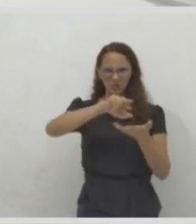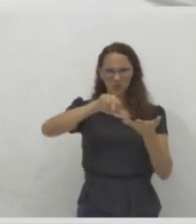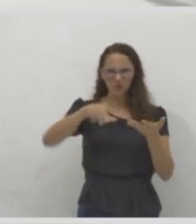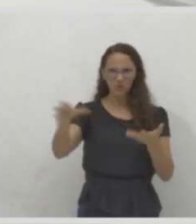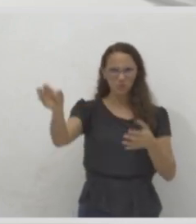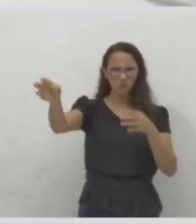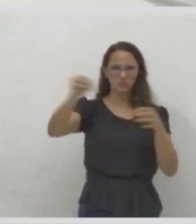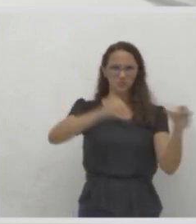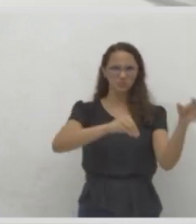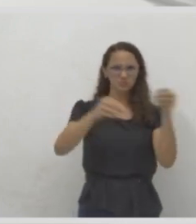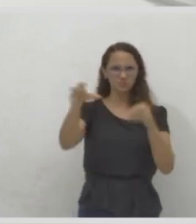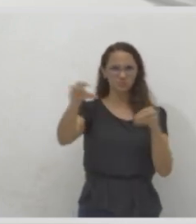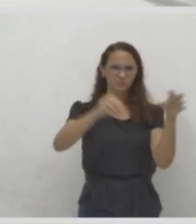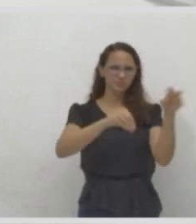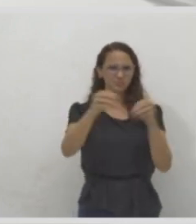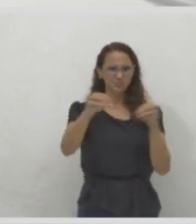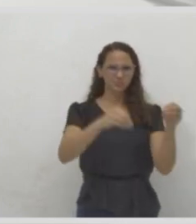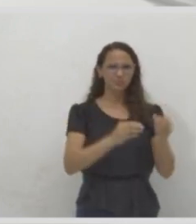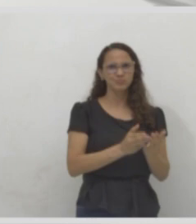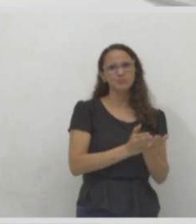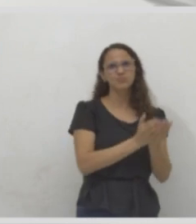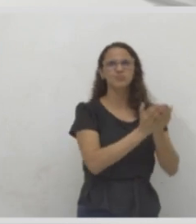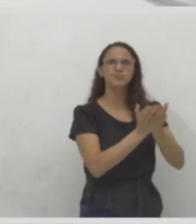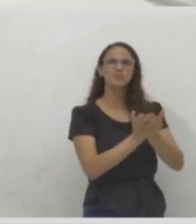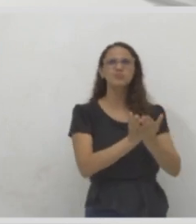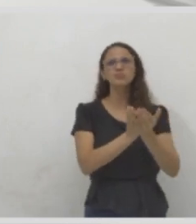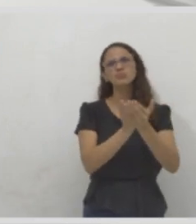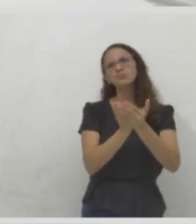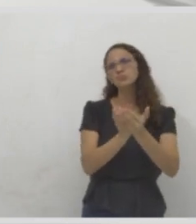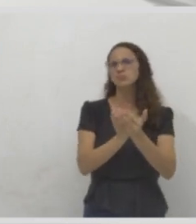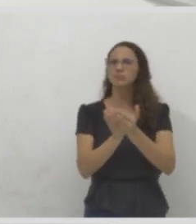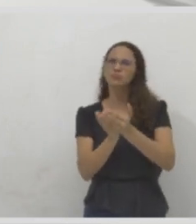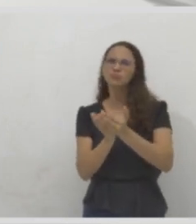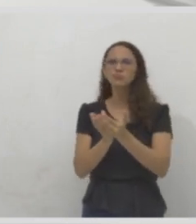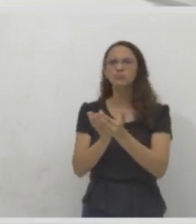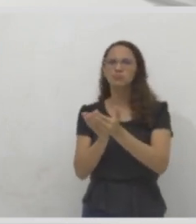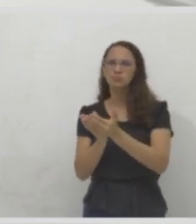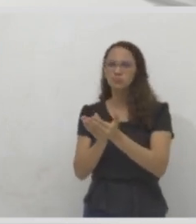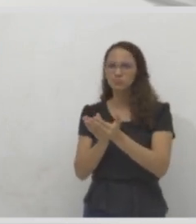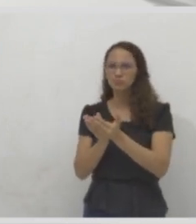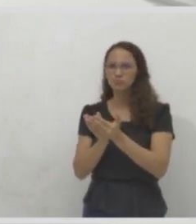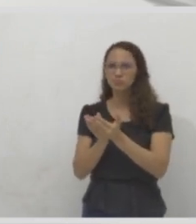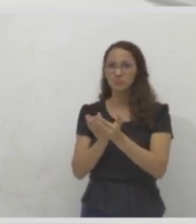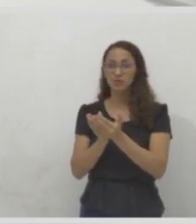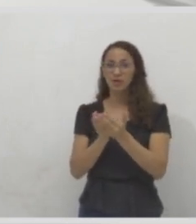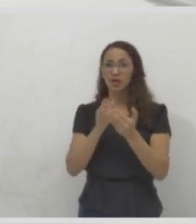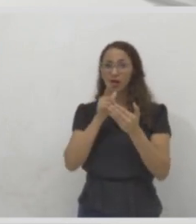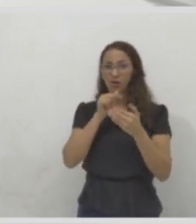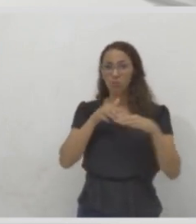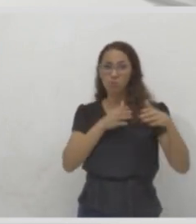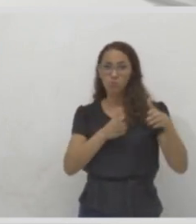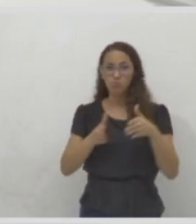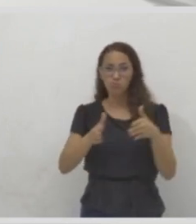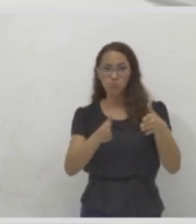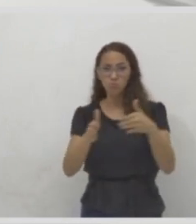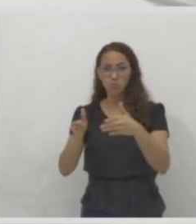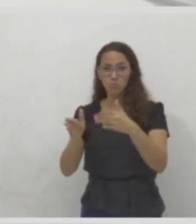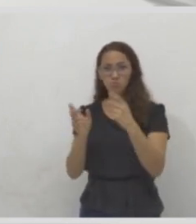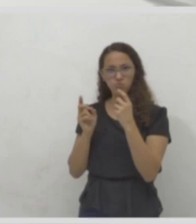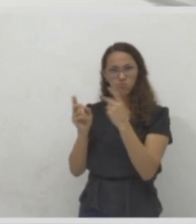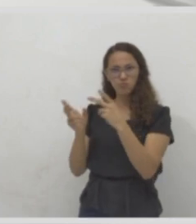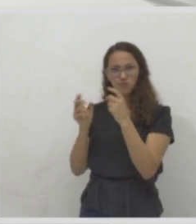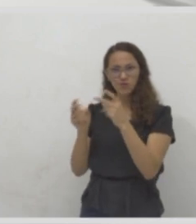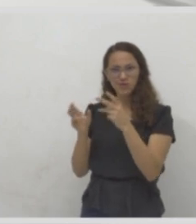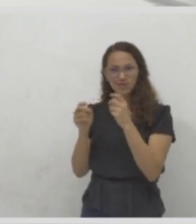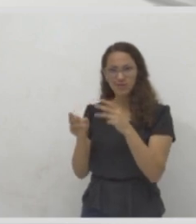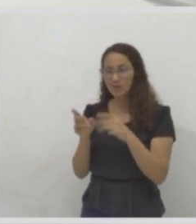dentro desse barco e levava essas mercadorias ao longo dos rios, oferecendo para os seringueiros de forma